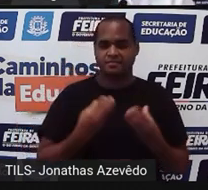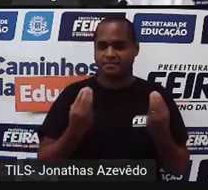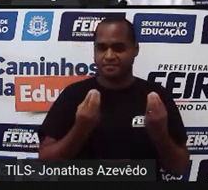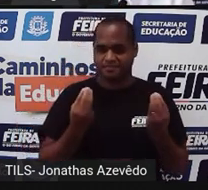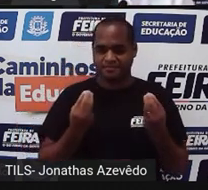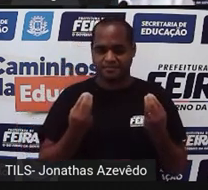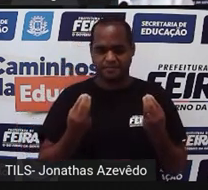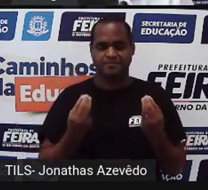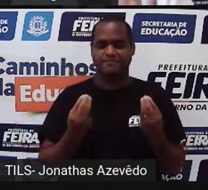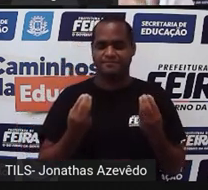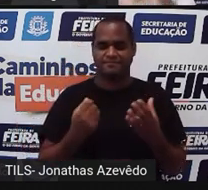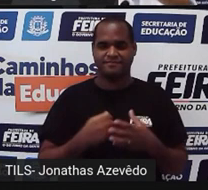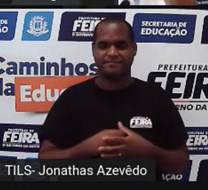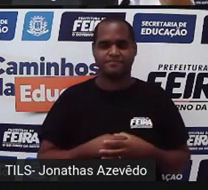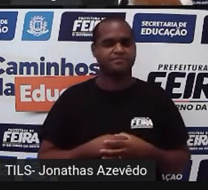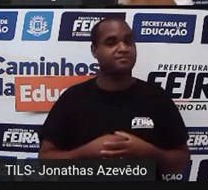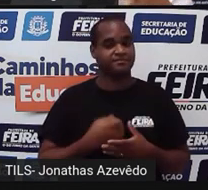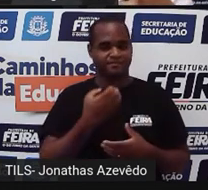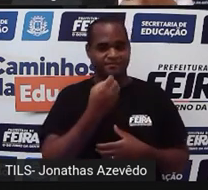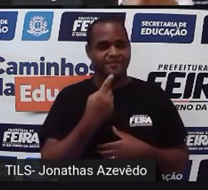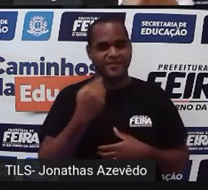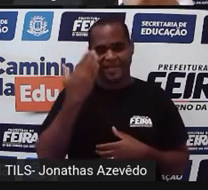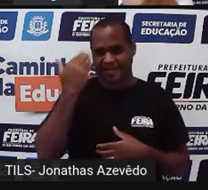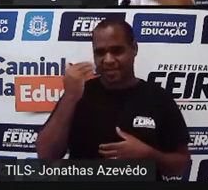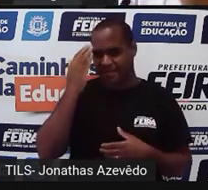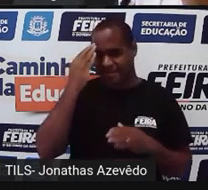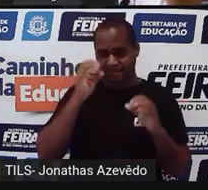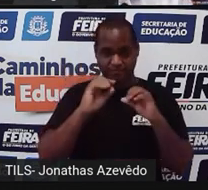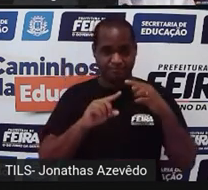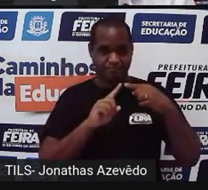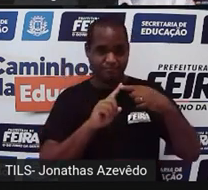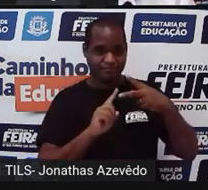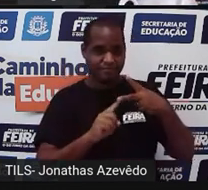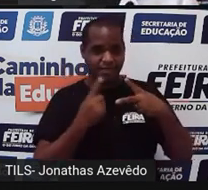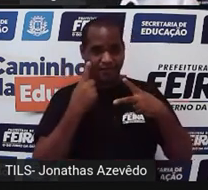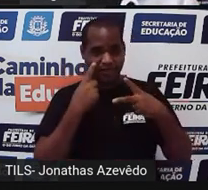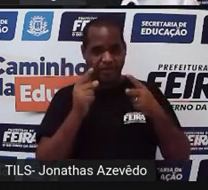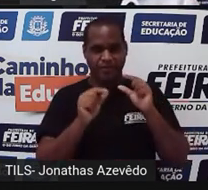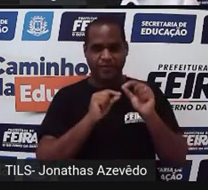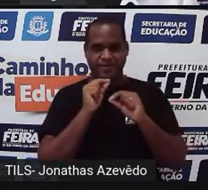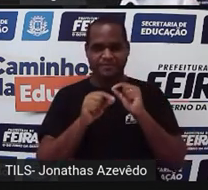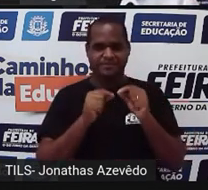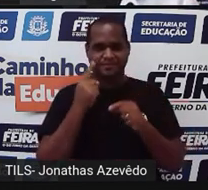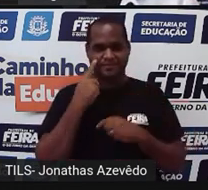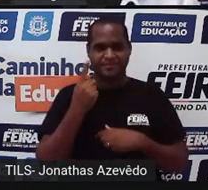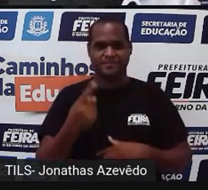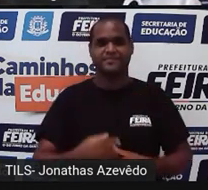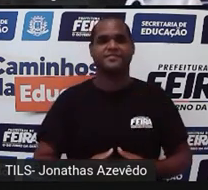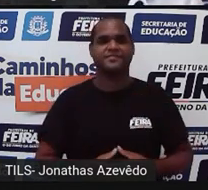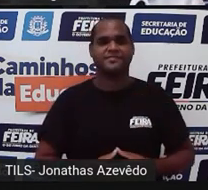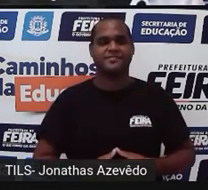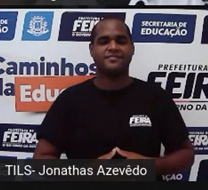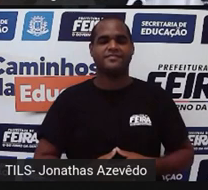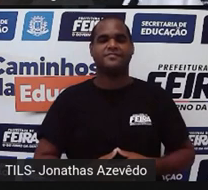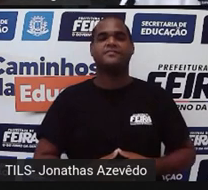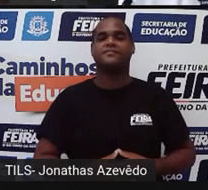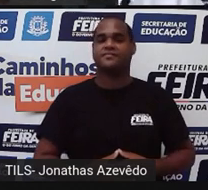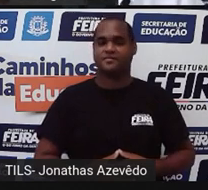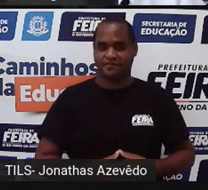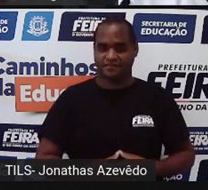assim, professor? Bom, a gente só entende esses dois passos vendo como acontece. Olha só.